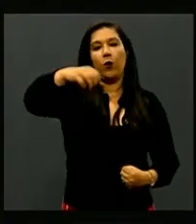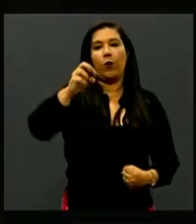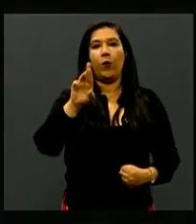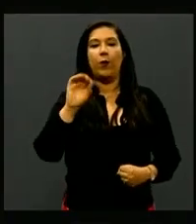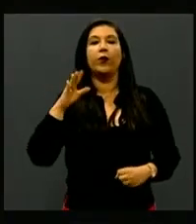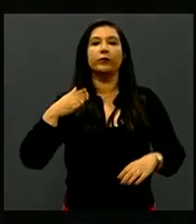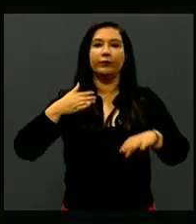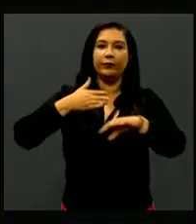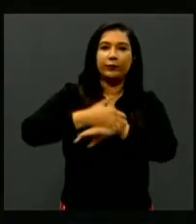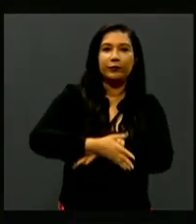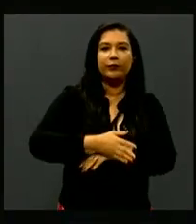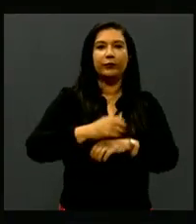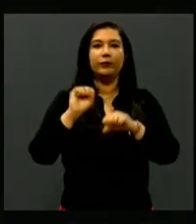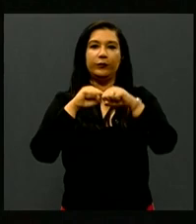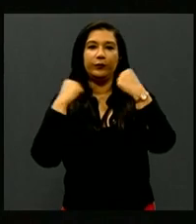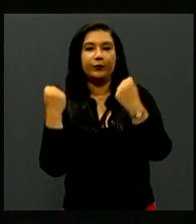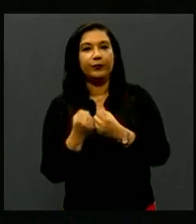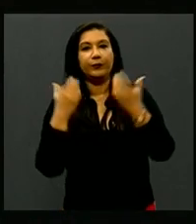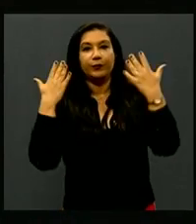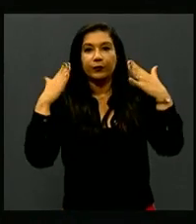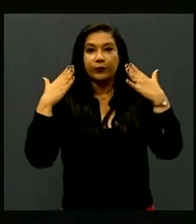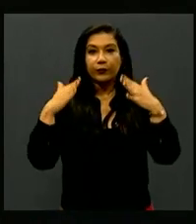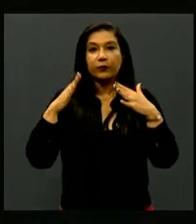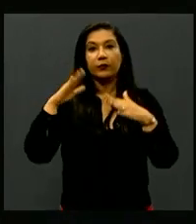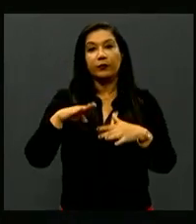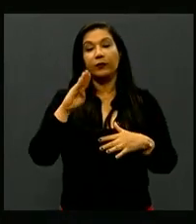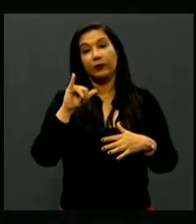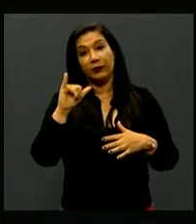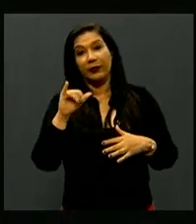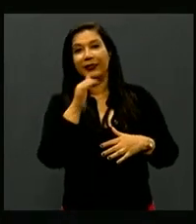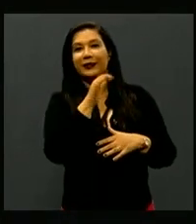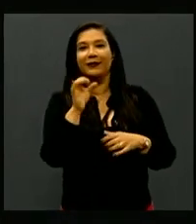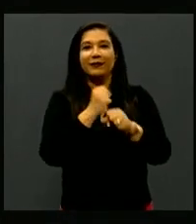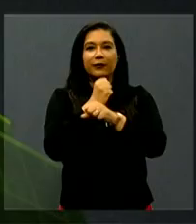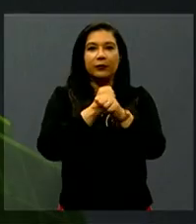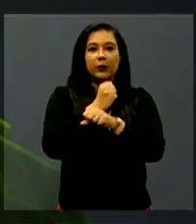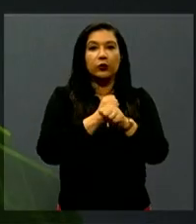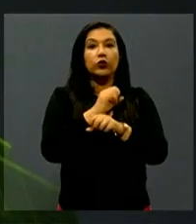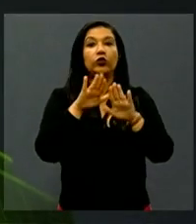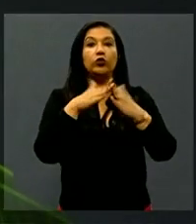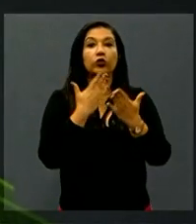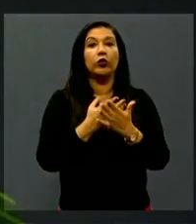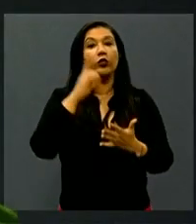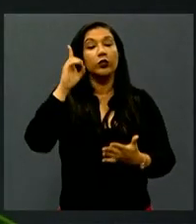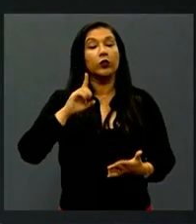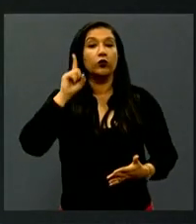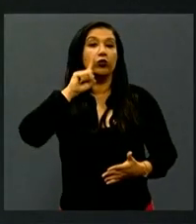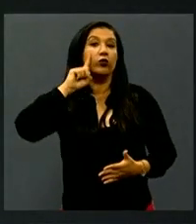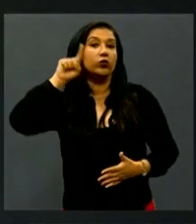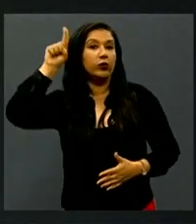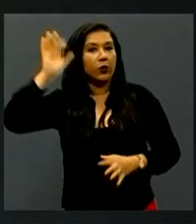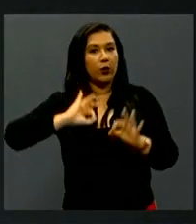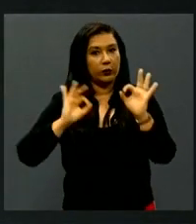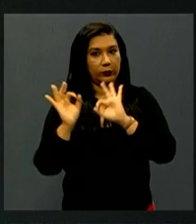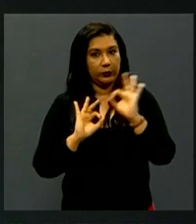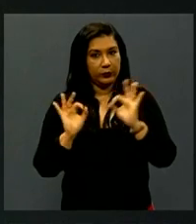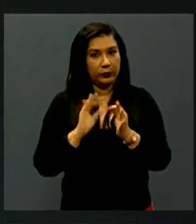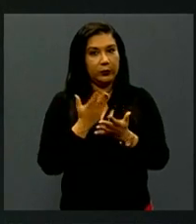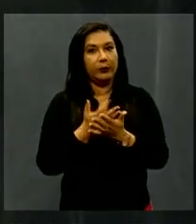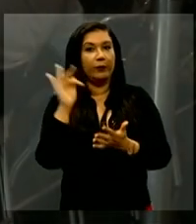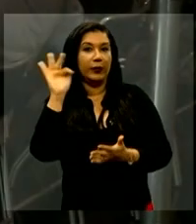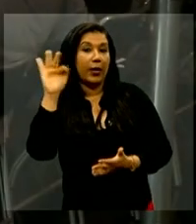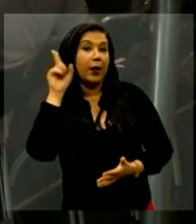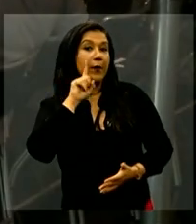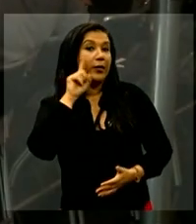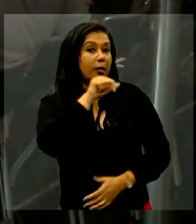de um evento em comemoração ao bicentenário da Escola de Direito de Harvard, organizado pela Universidade Americana,